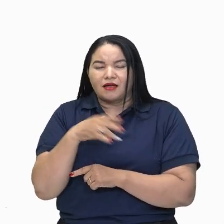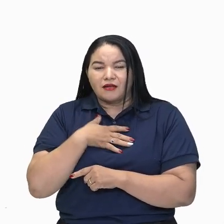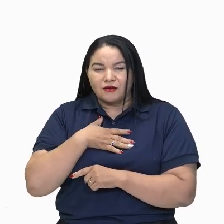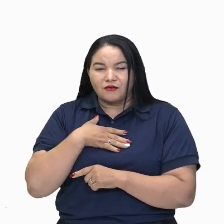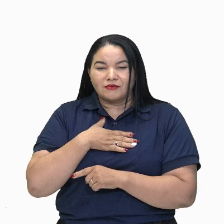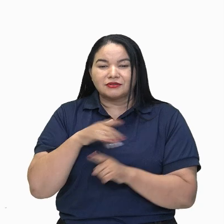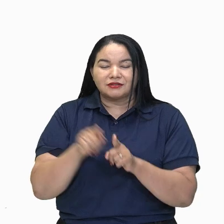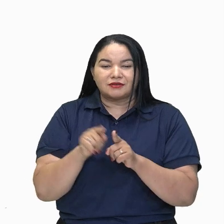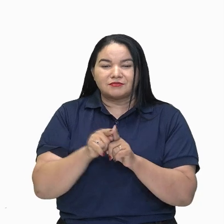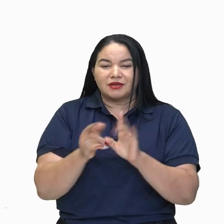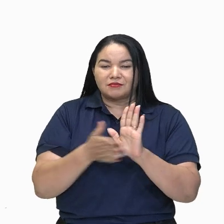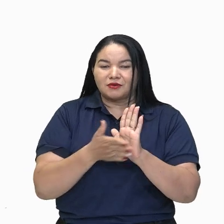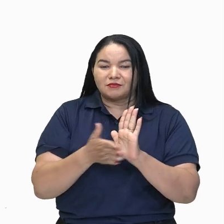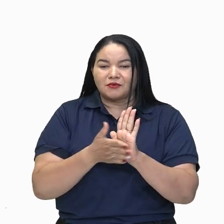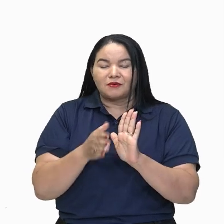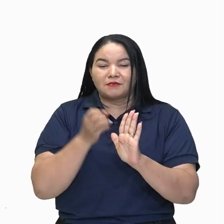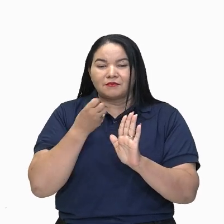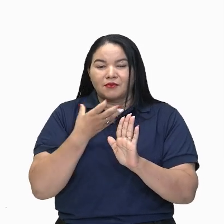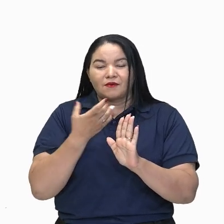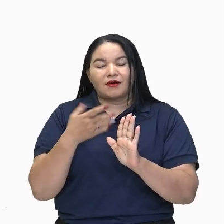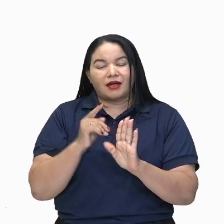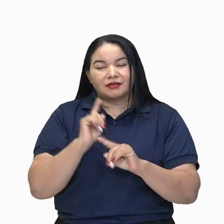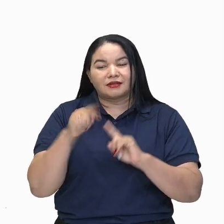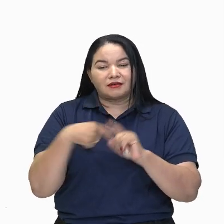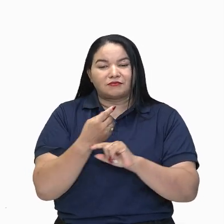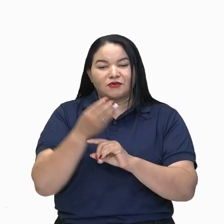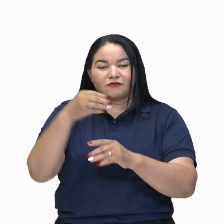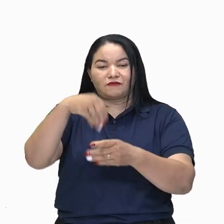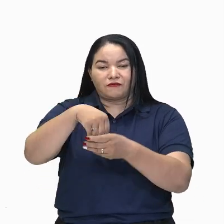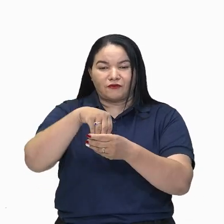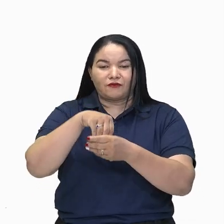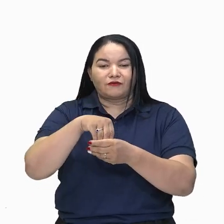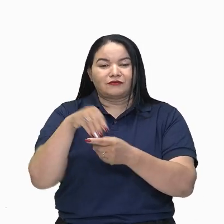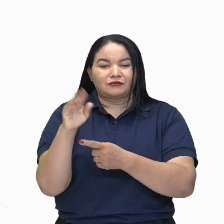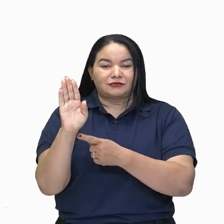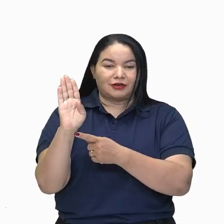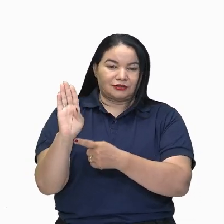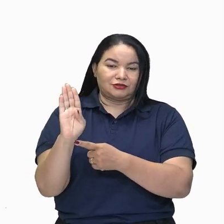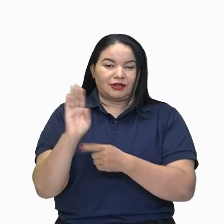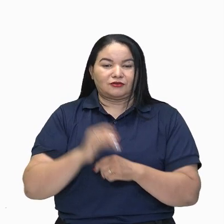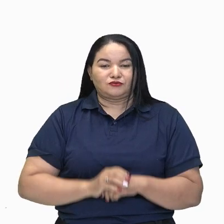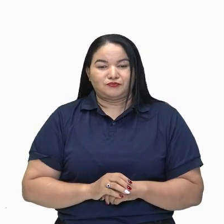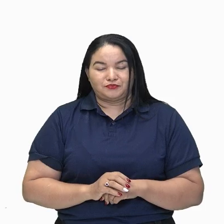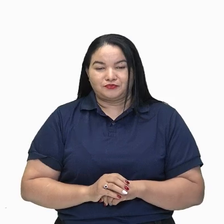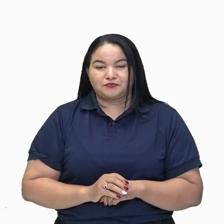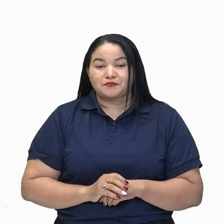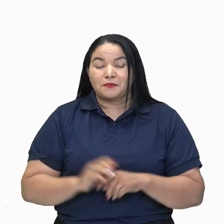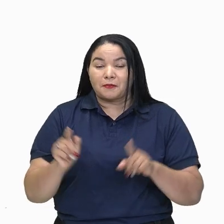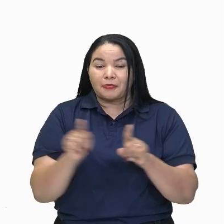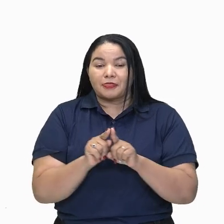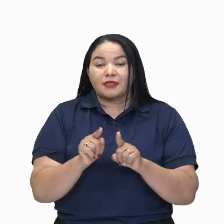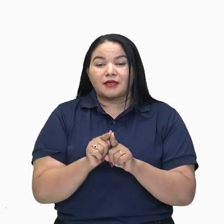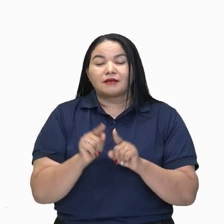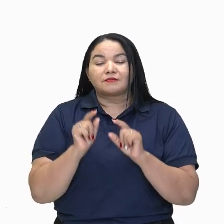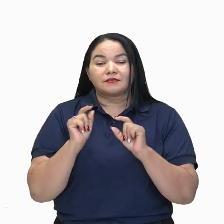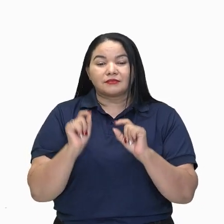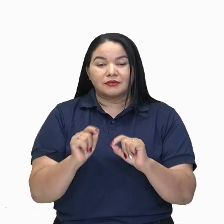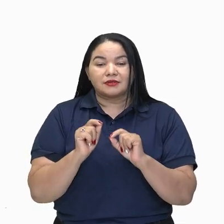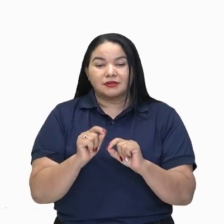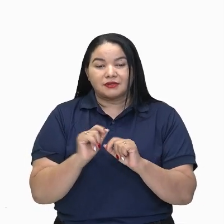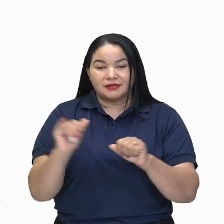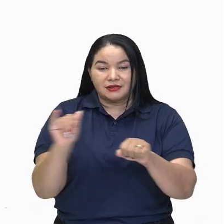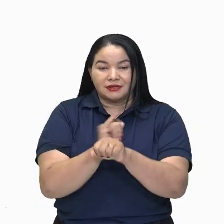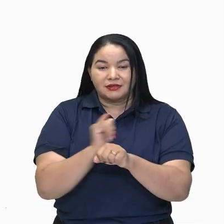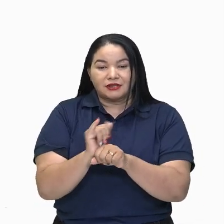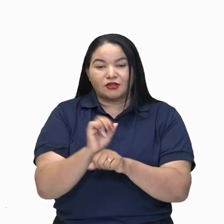pessoa propensa, né, a votar nesse candidato. E, é claro, as estratégias que eles vão utilizar é